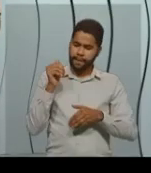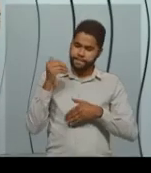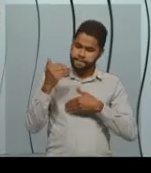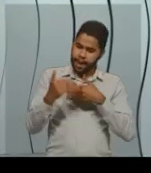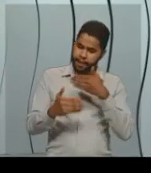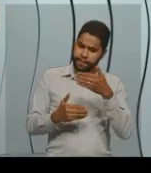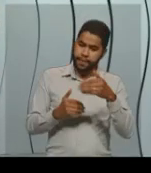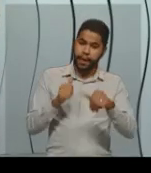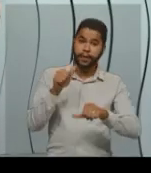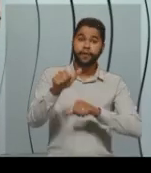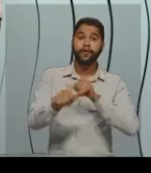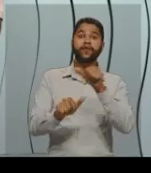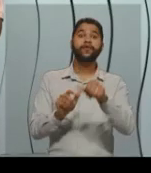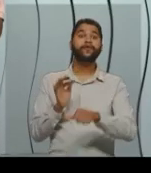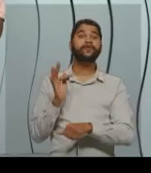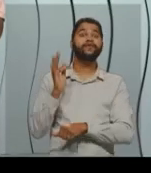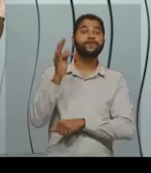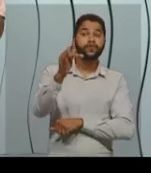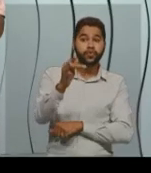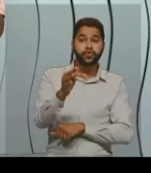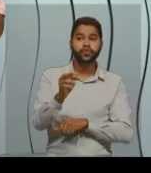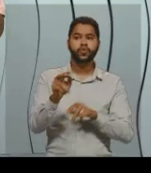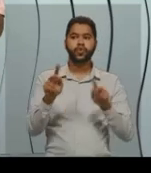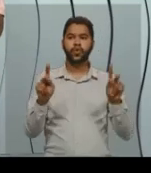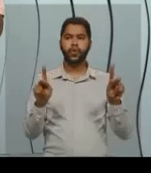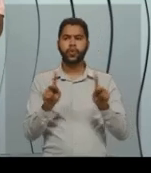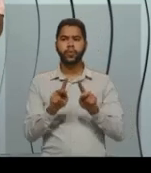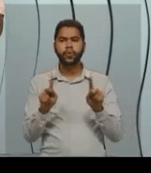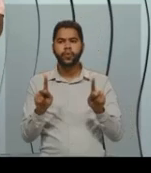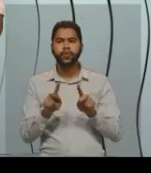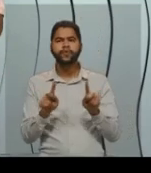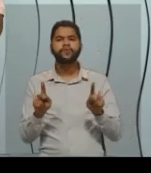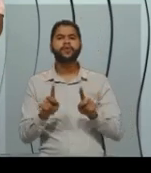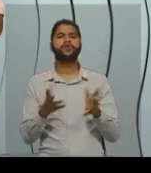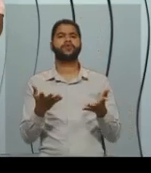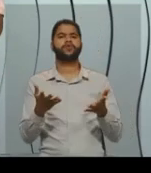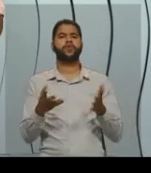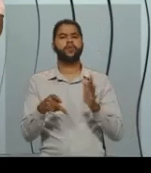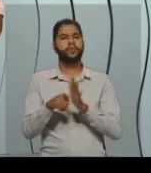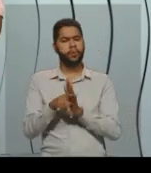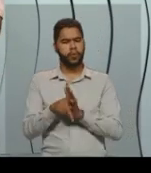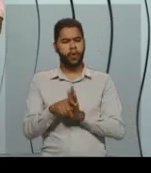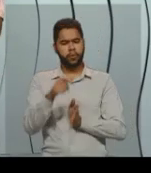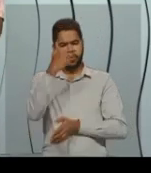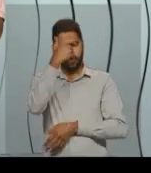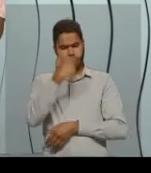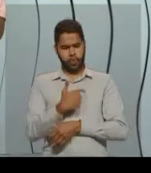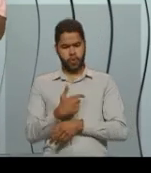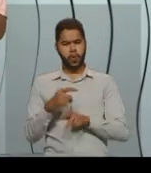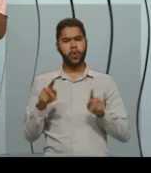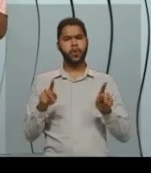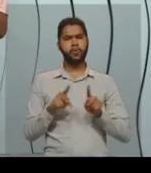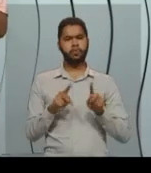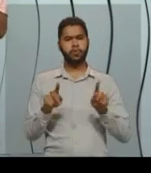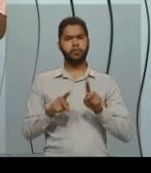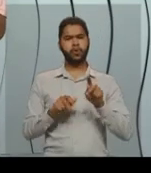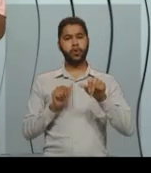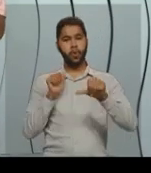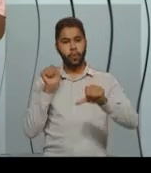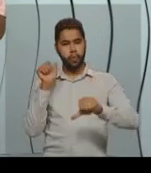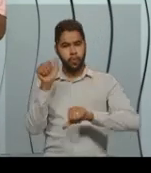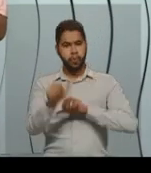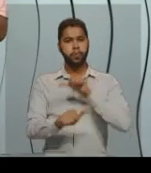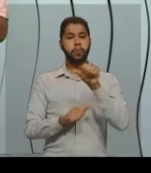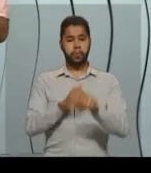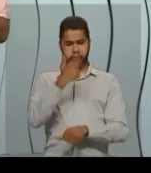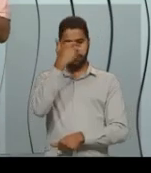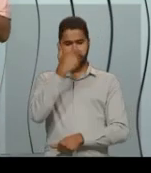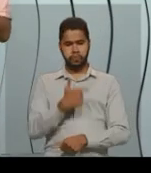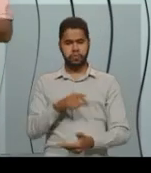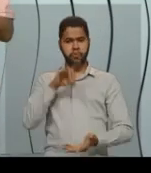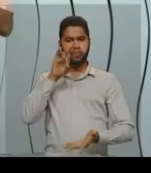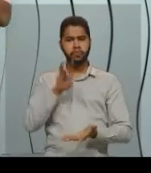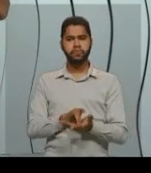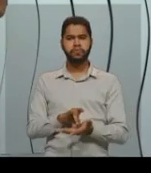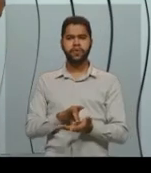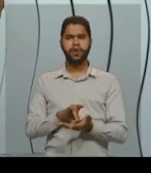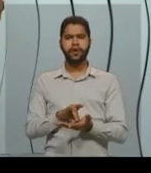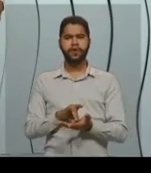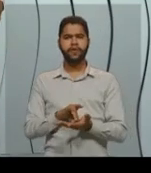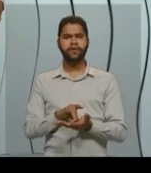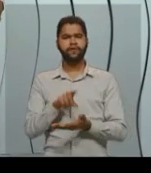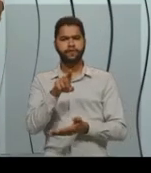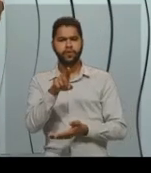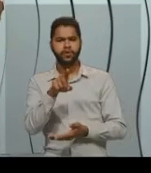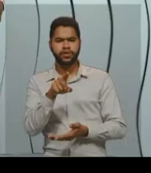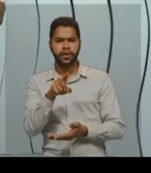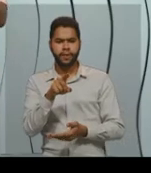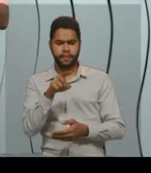um professor, quando você alcançar a potência de professor, transformar essa potência em ato, você não deixou de ser